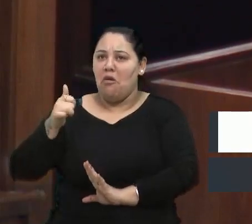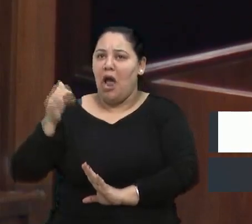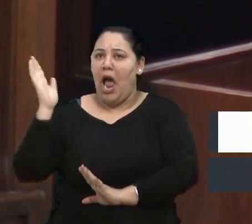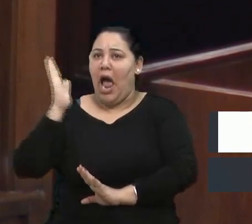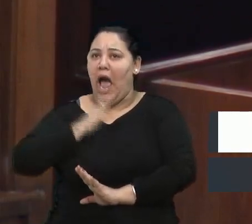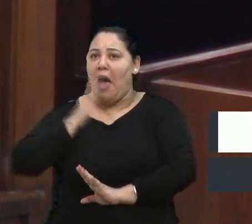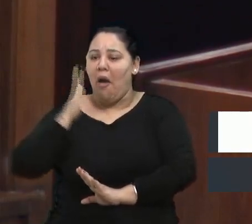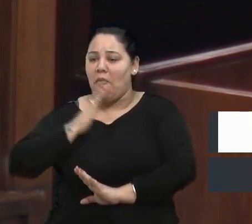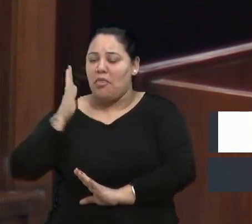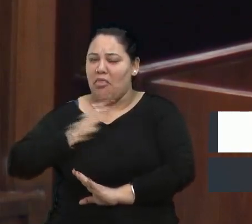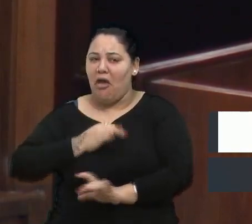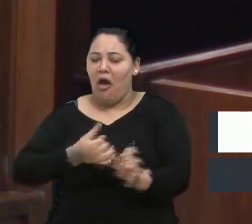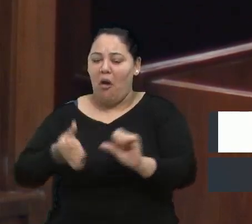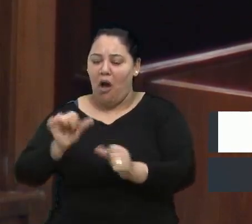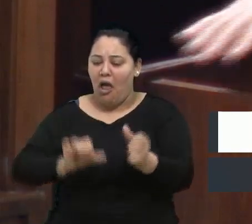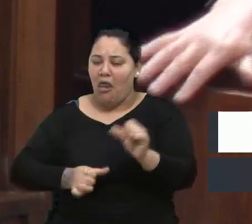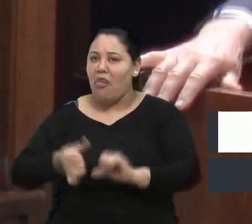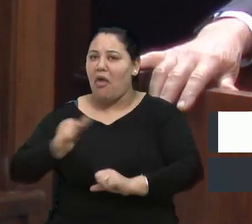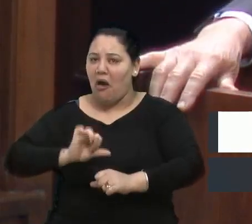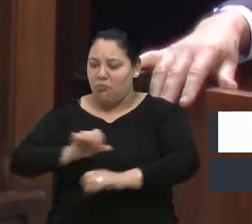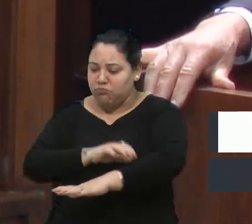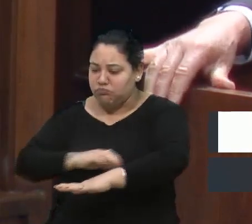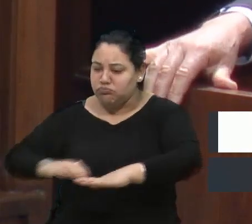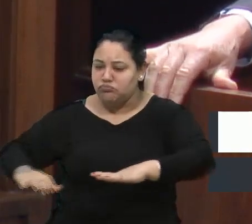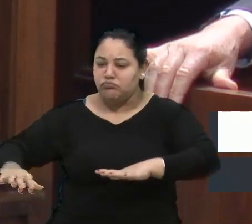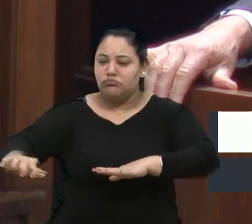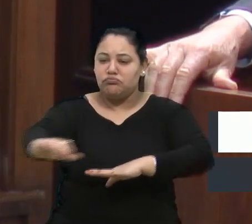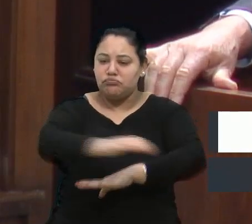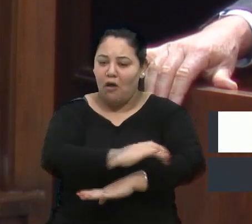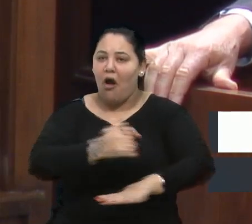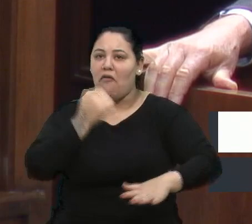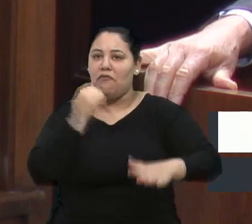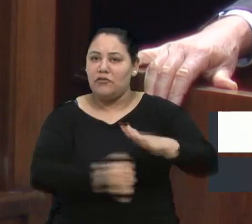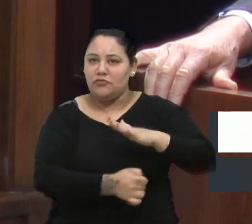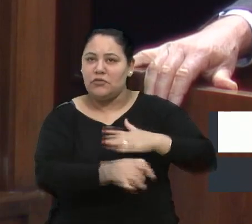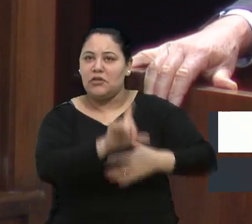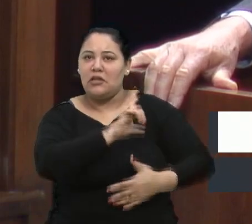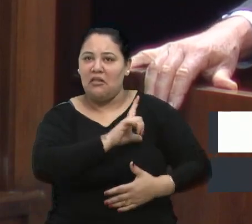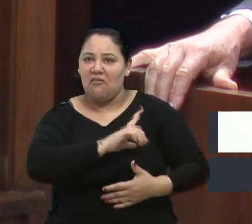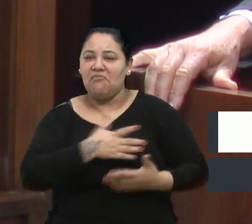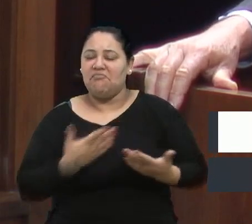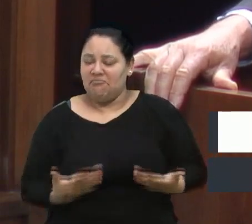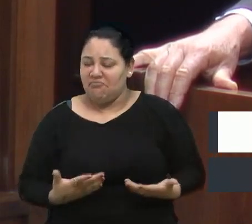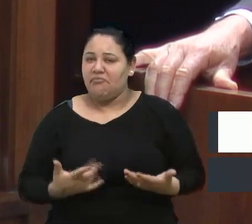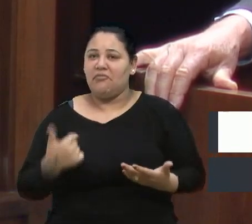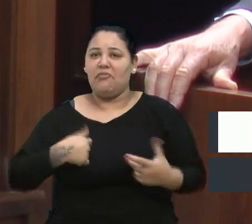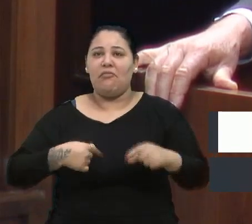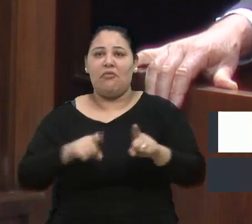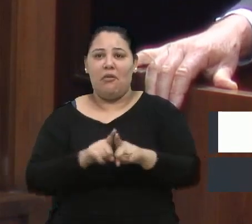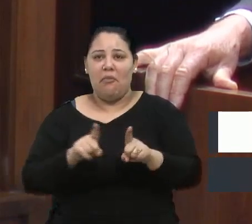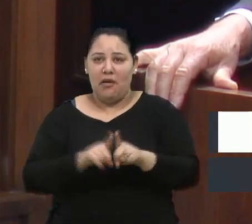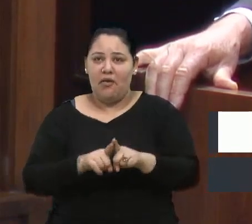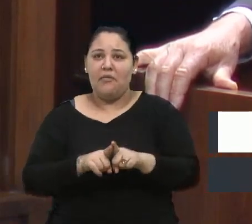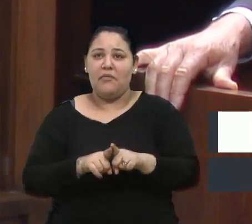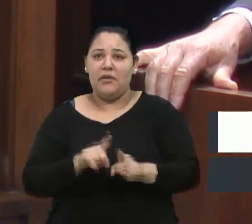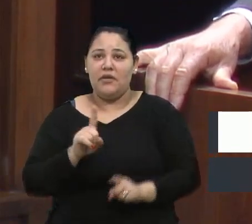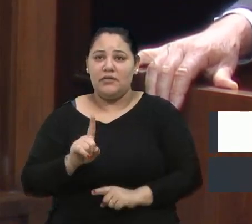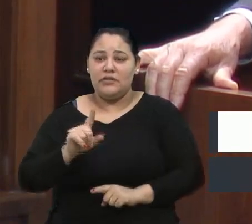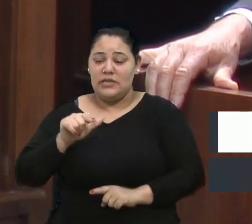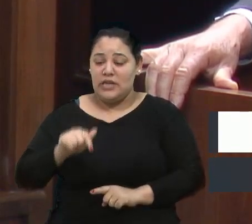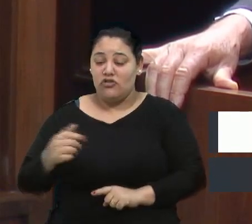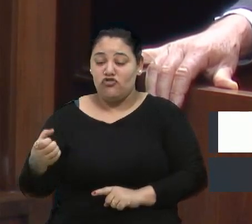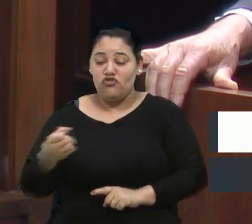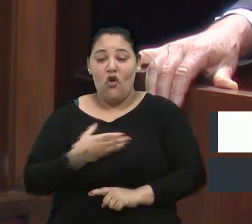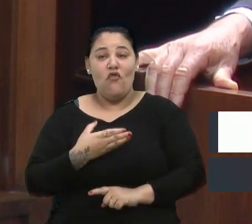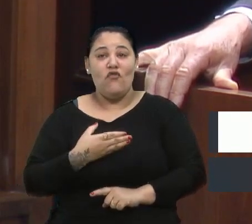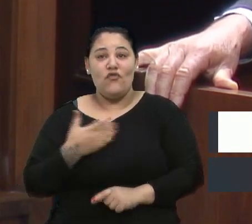a qualidade ali, ao entorno do investimento que houve ali. E além disso, 17 novos